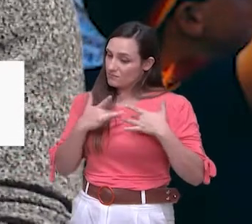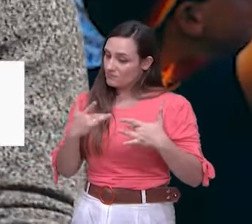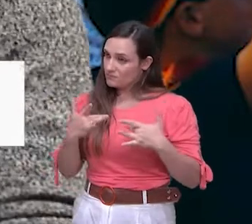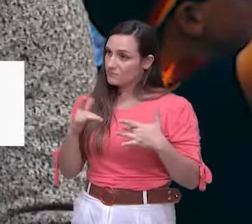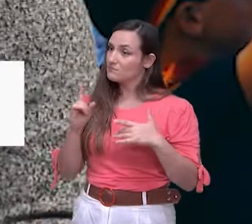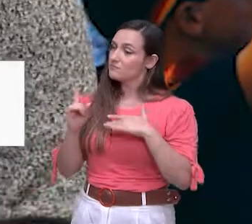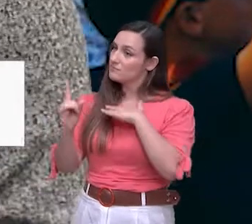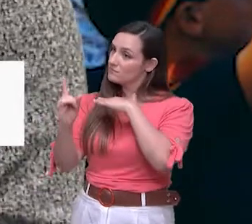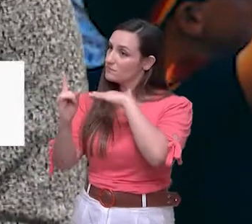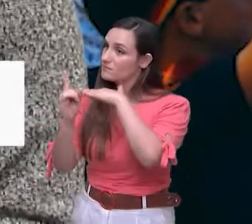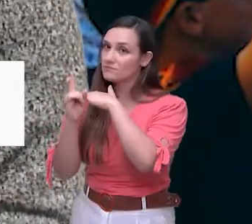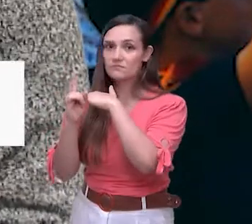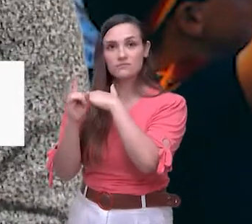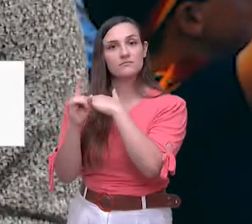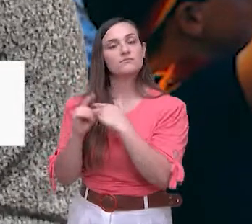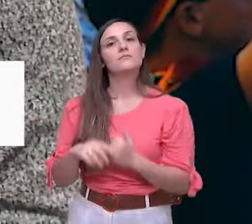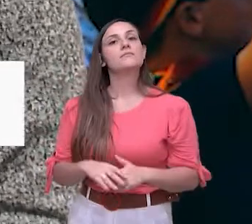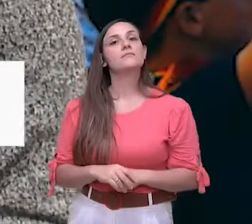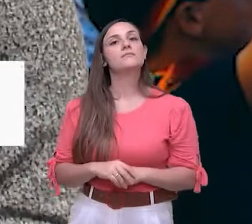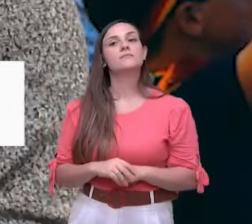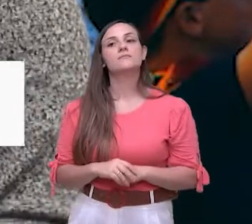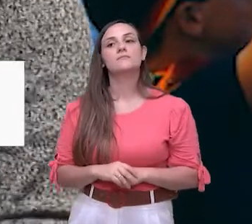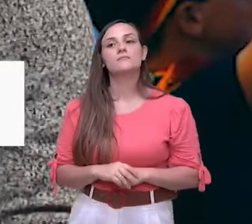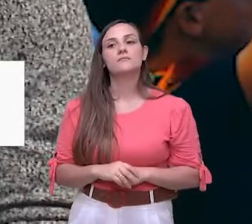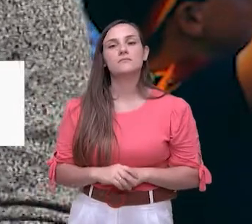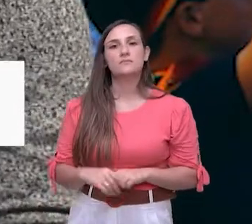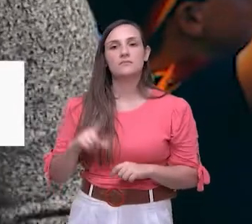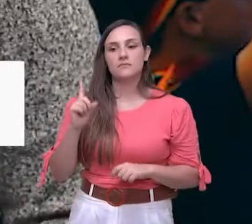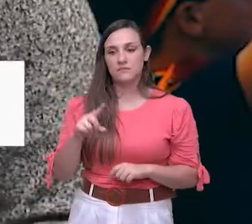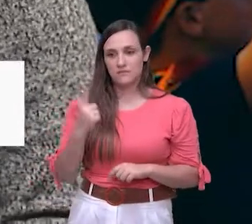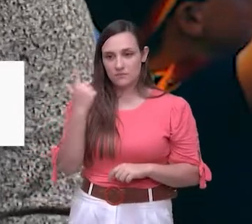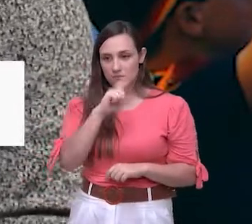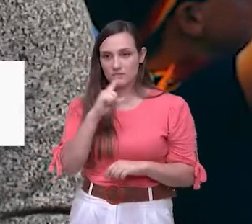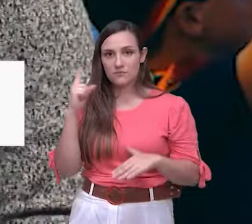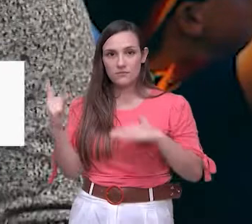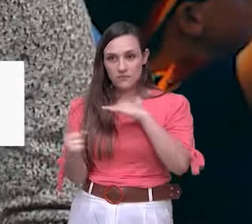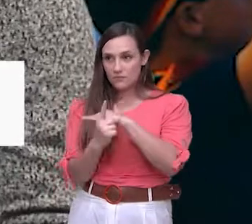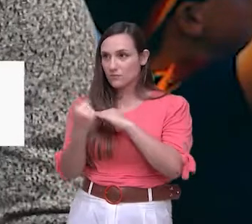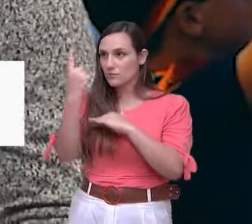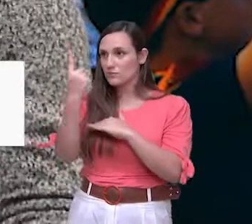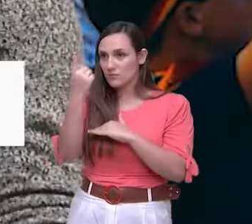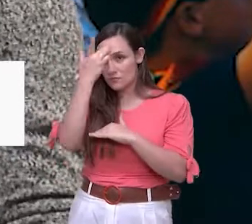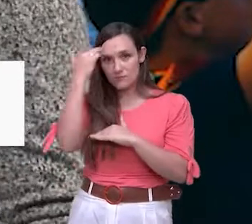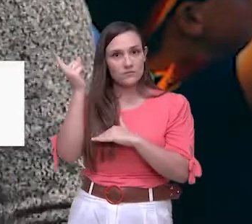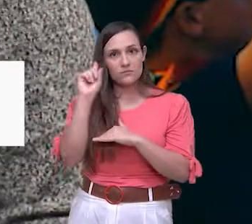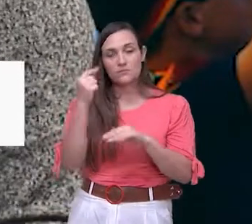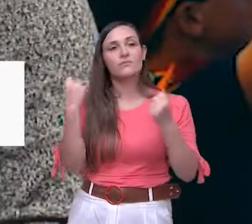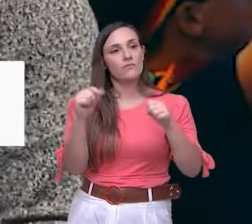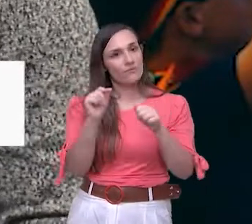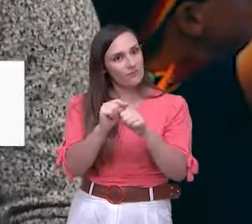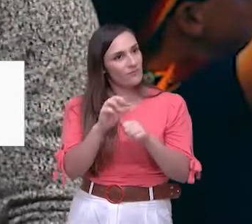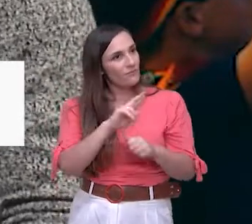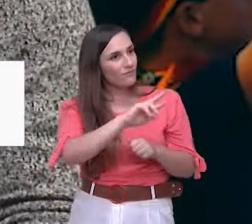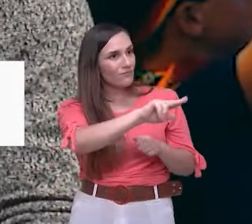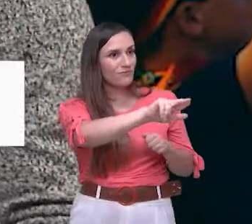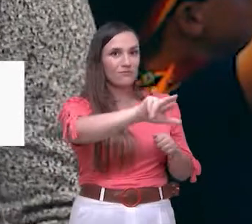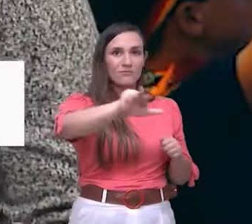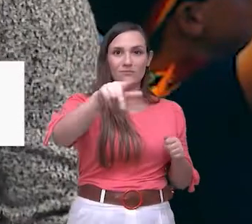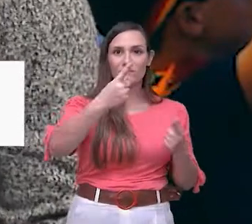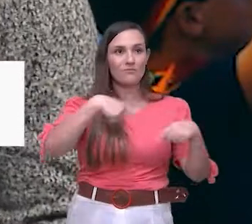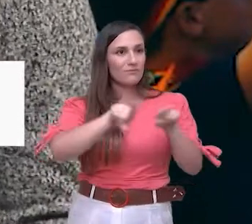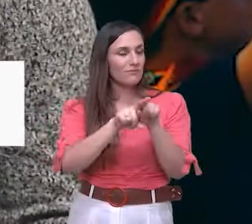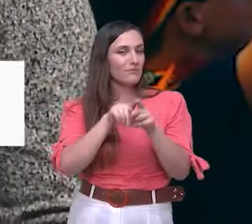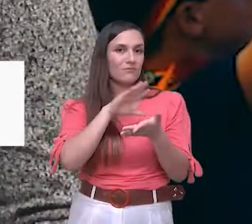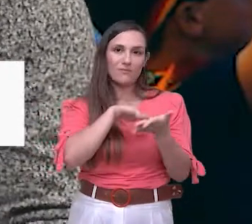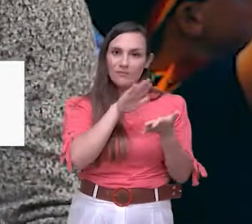para que a gente possa ter os nossos atendimentos a gente não tem como fazer um atendimento só com um órgão por isso que a gente precisa fazer sempre parceria e